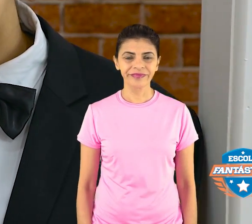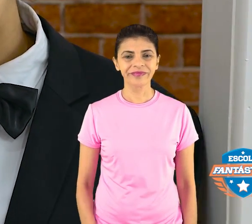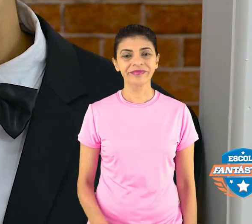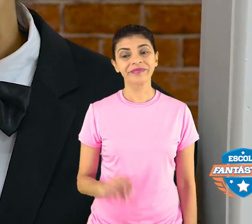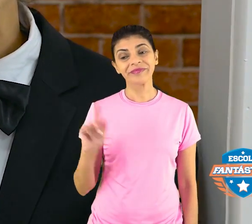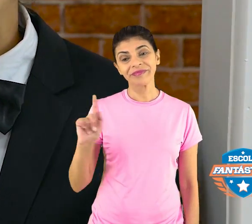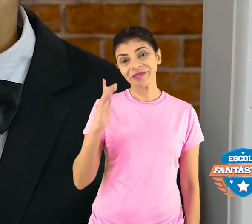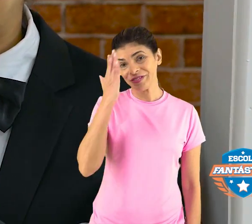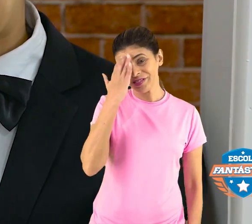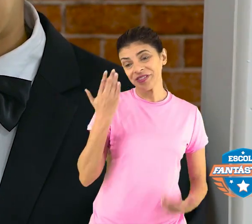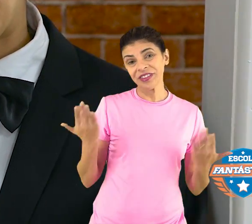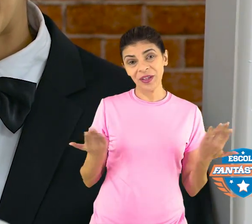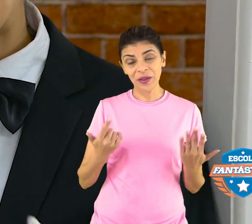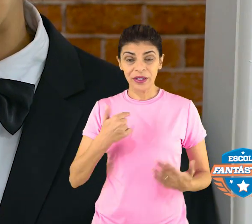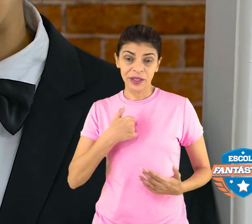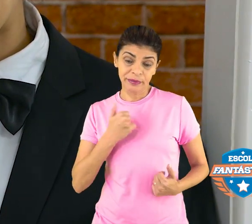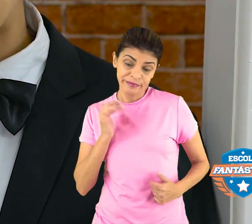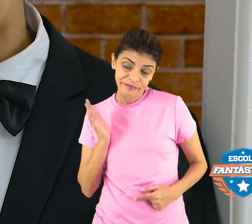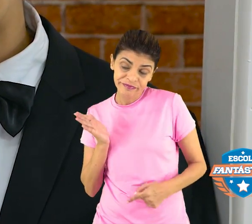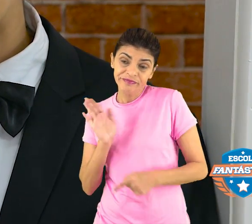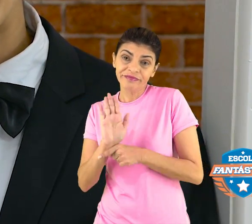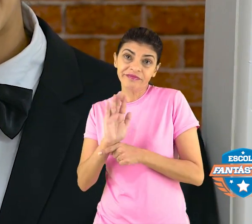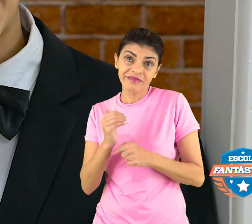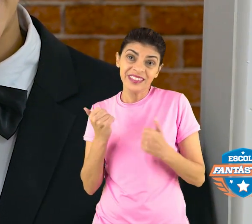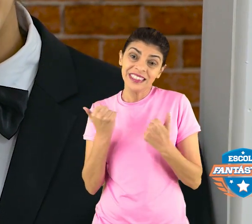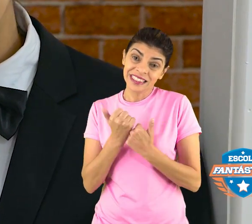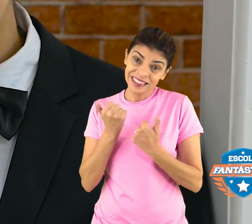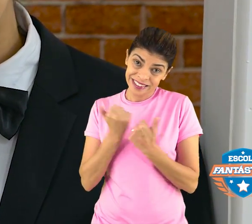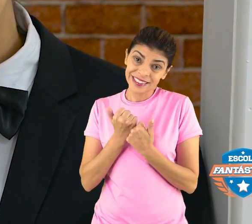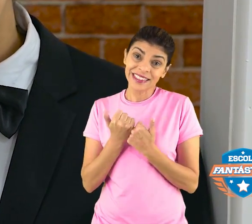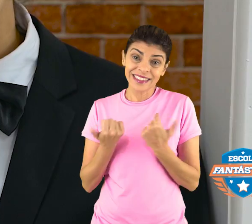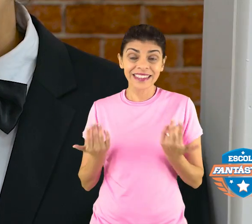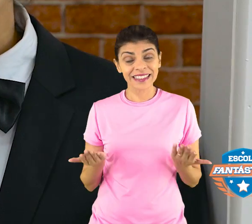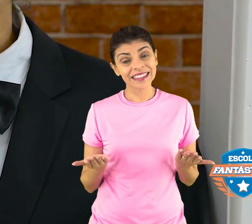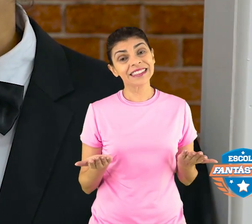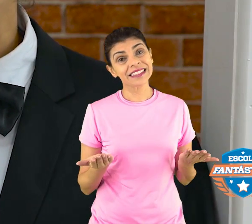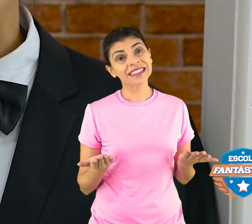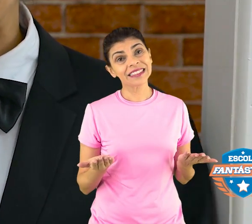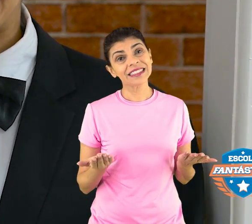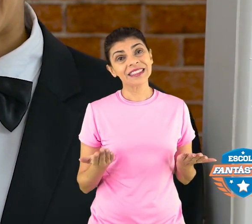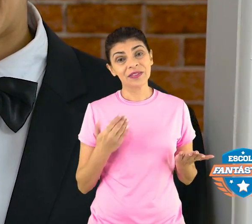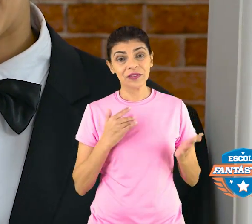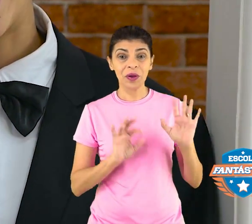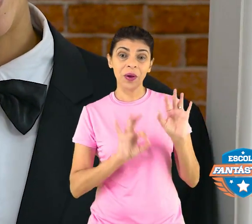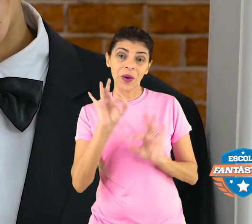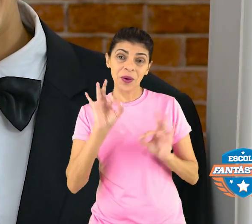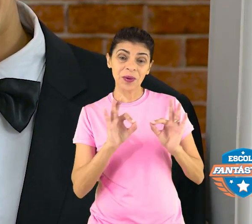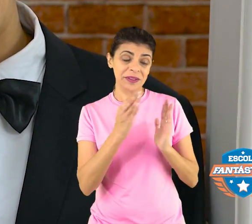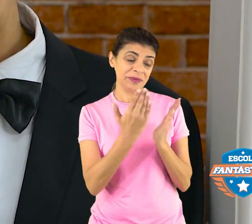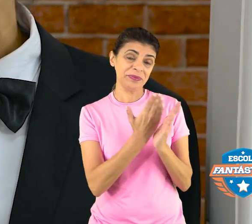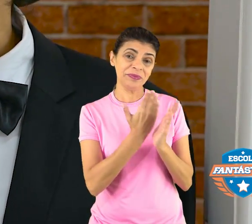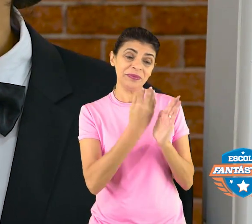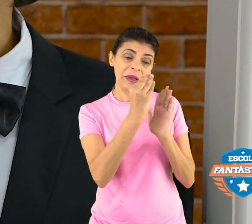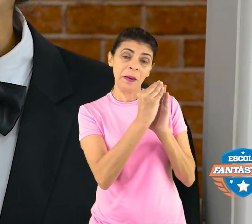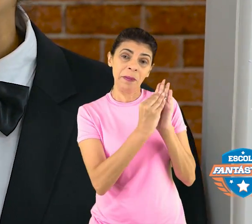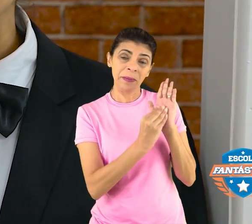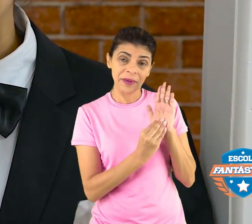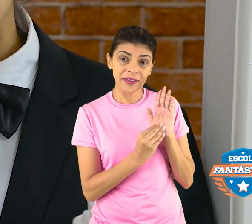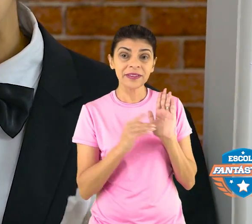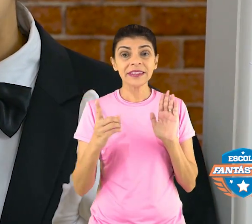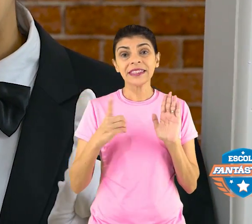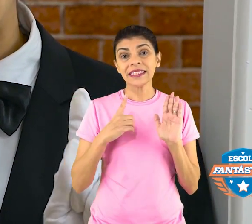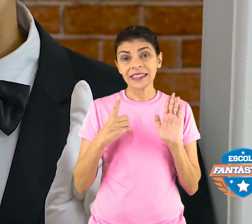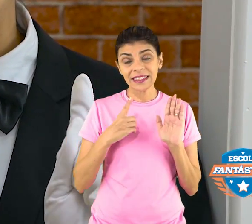Senhorita Gi, agora que eu sou a sua assistente, eu vou organizar a sua agenda. Você